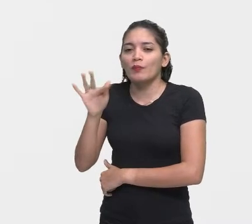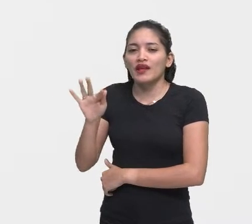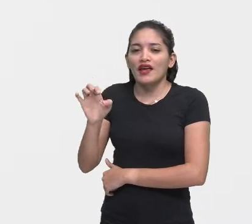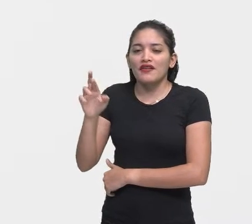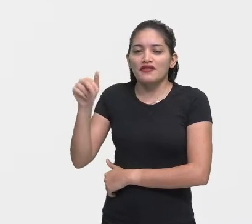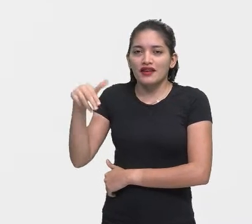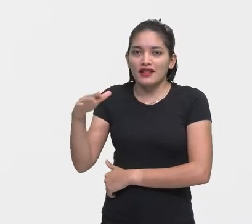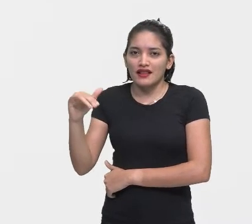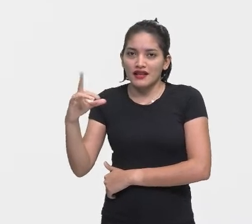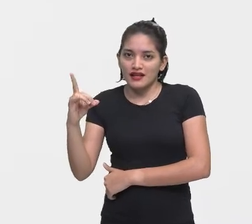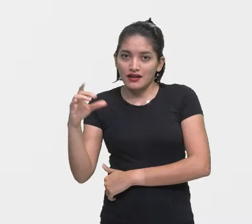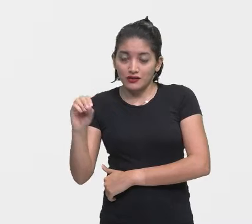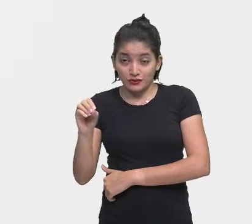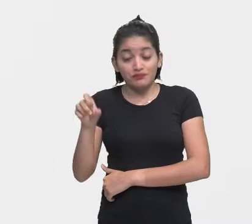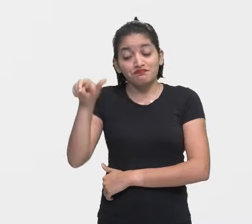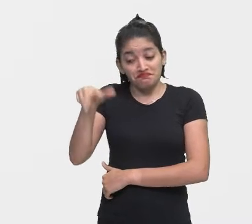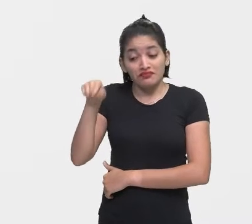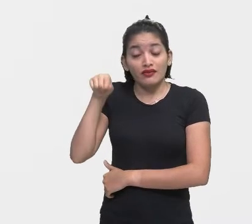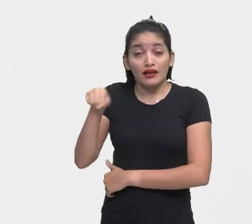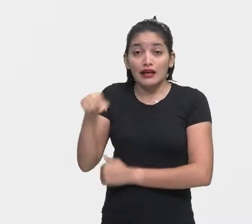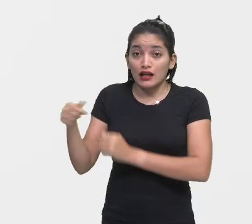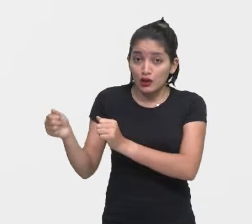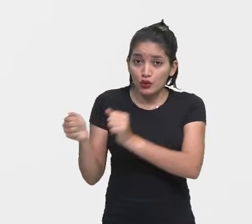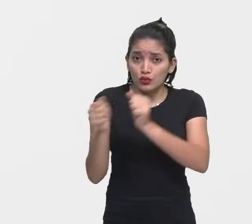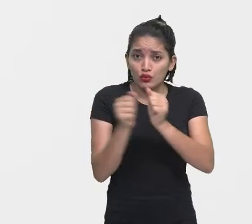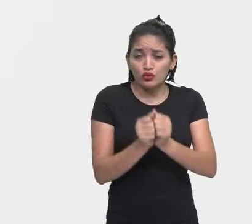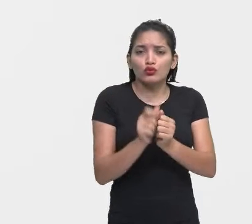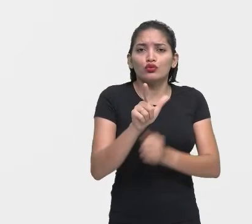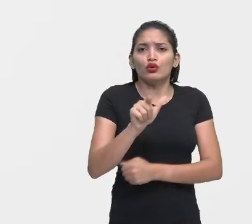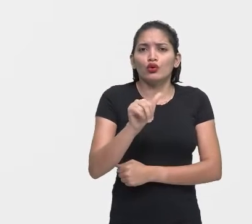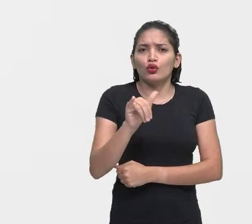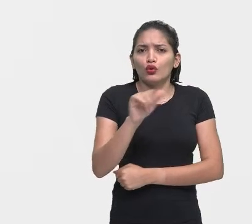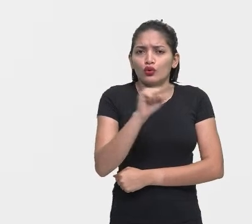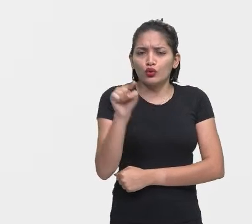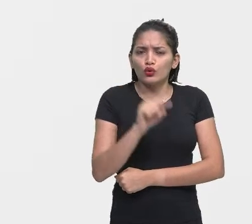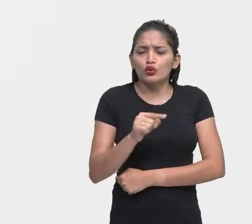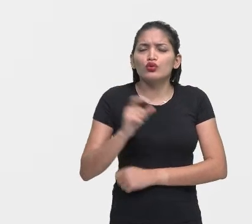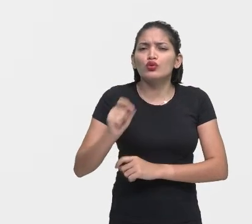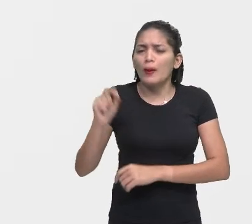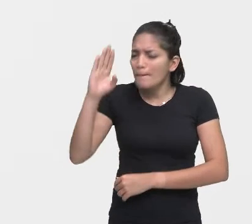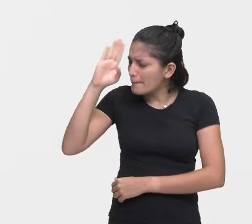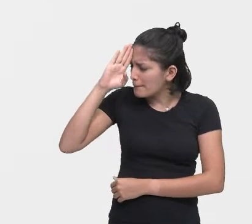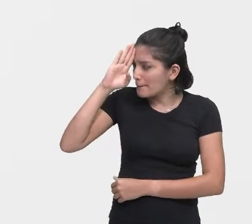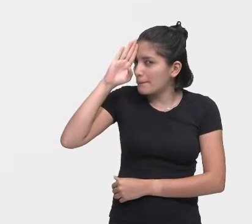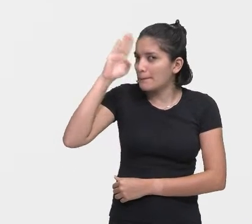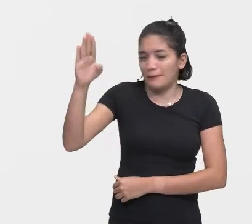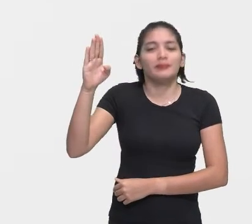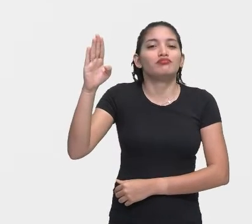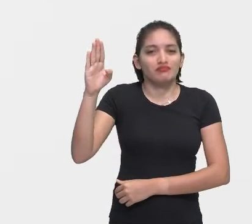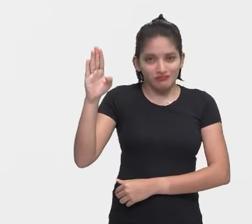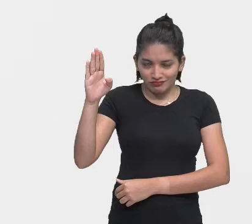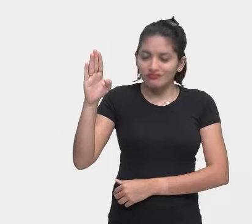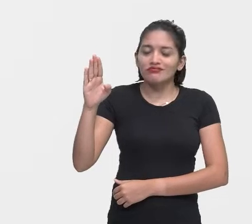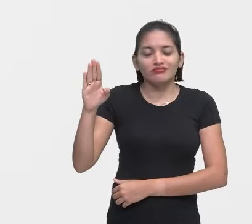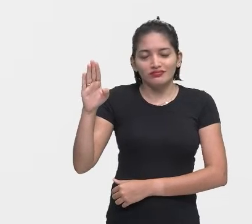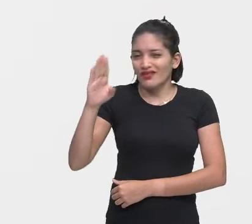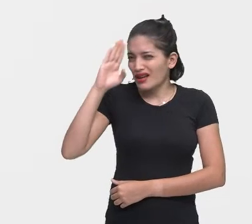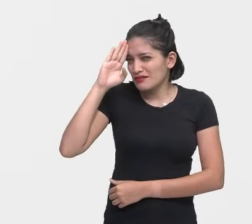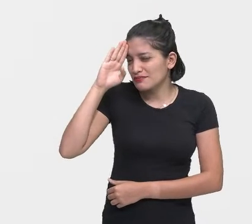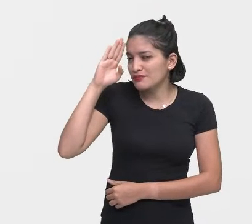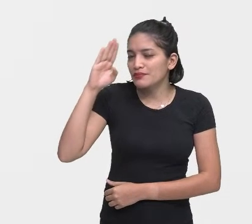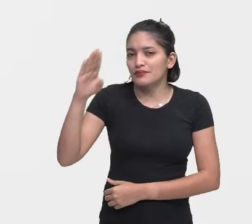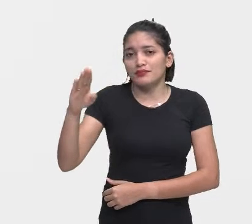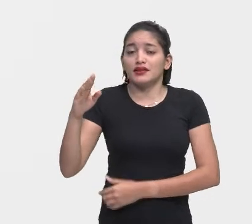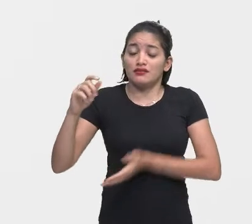é considerado, né, ao lado de Luís Vaz de Camões, o principal expoente, o